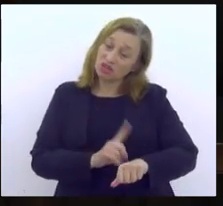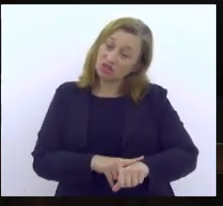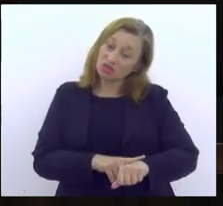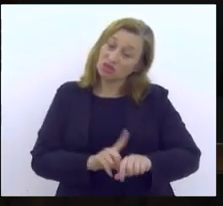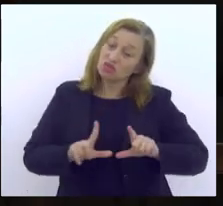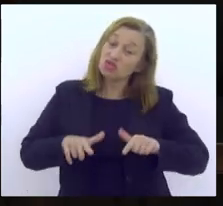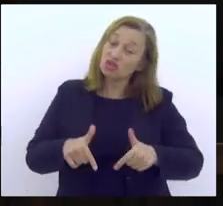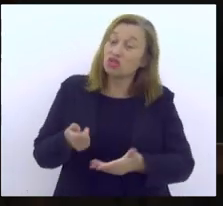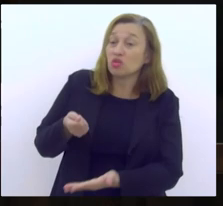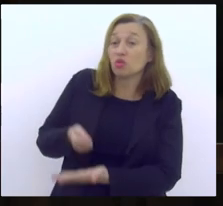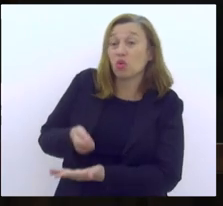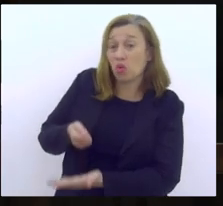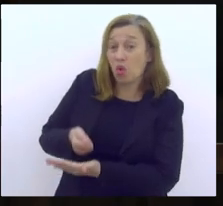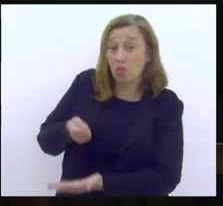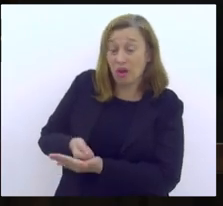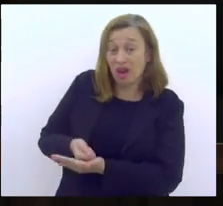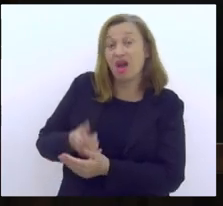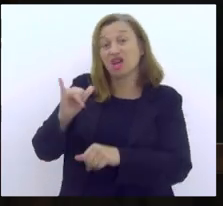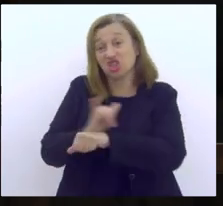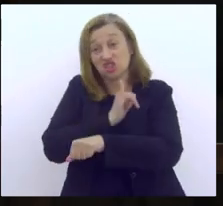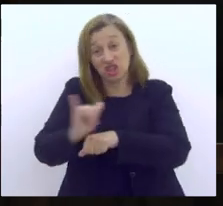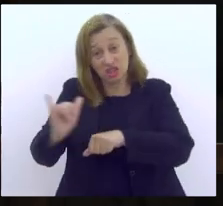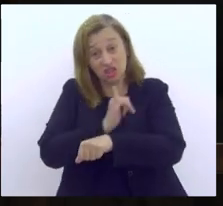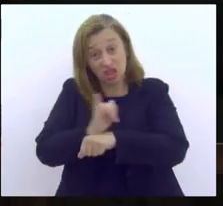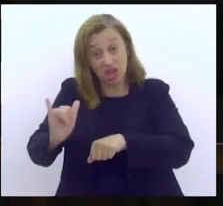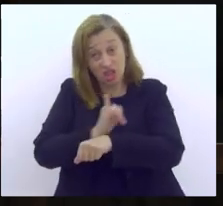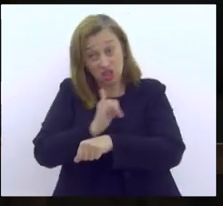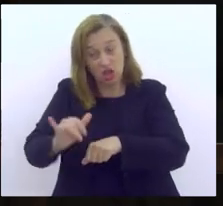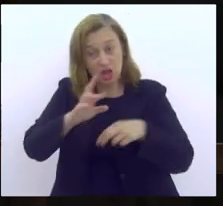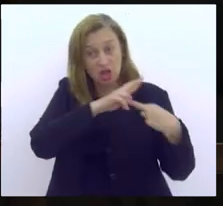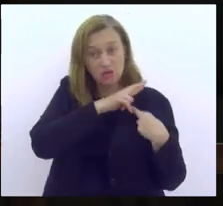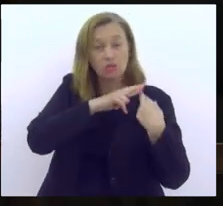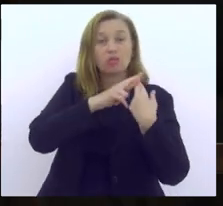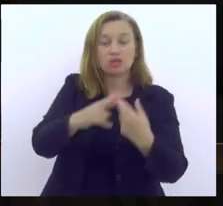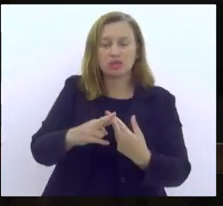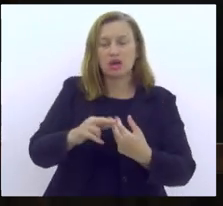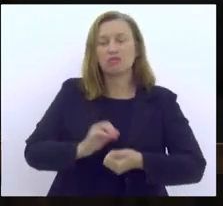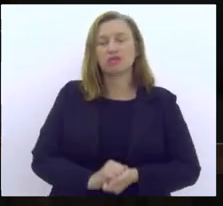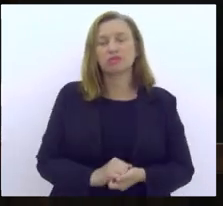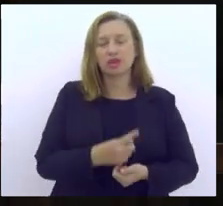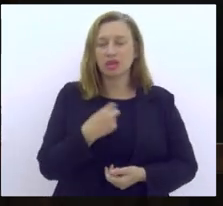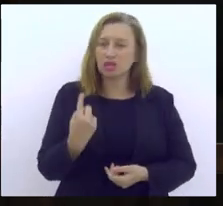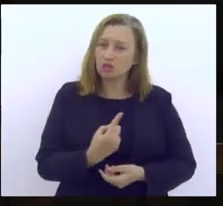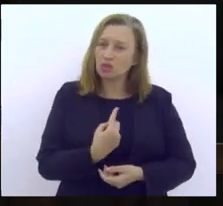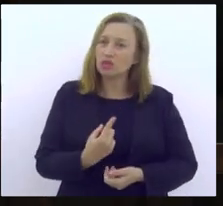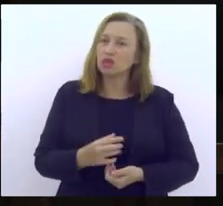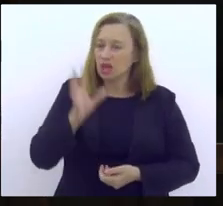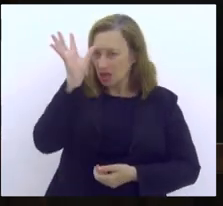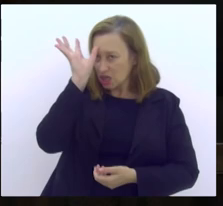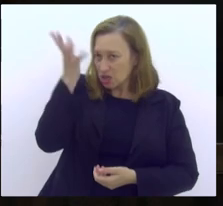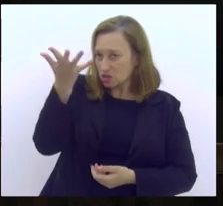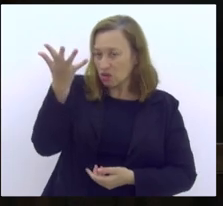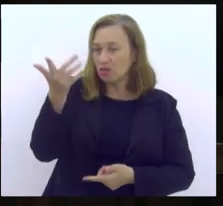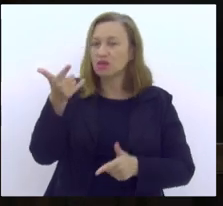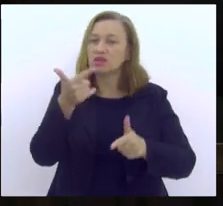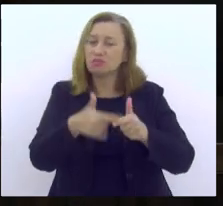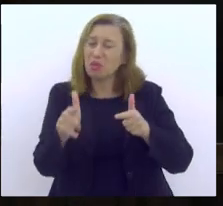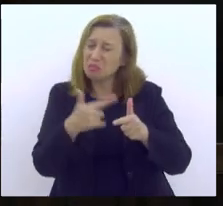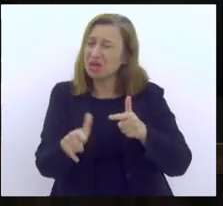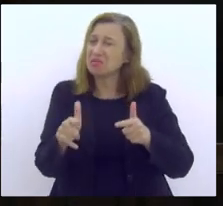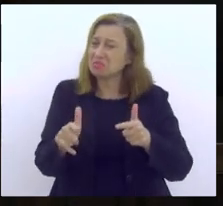presente, cobrar medidas efetivas e responsáveis para que a gente extirpe de uma vez por todas esse